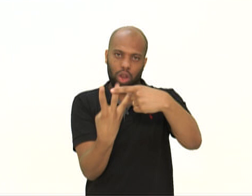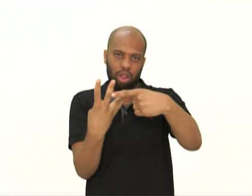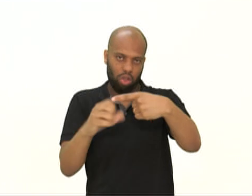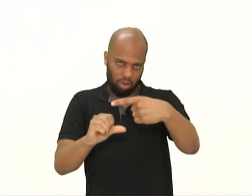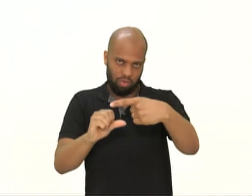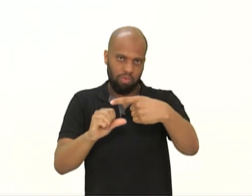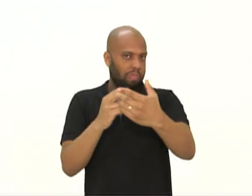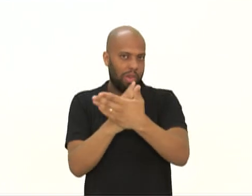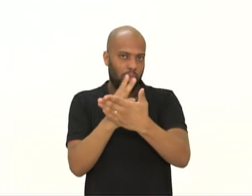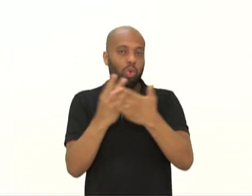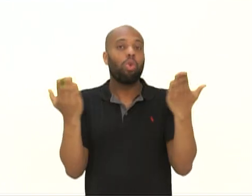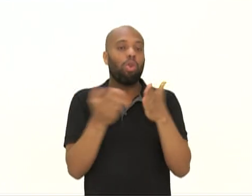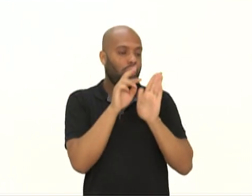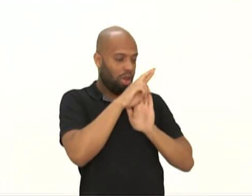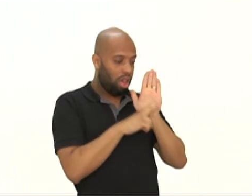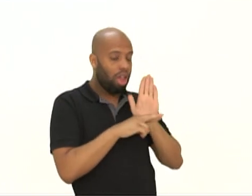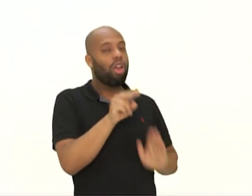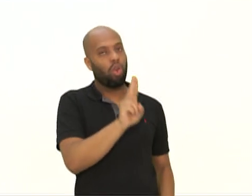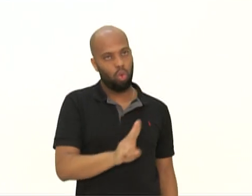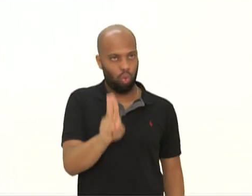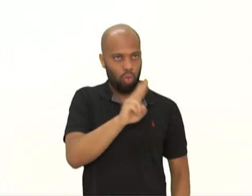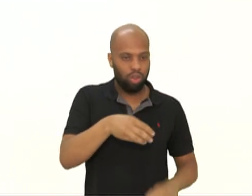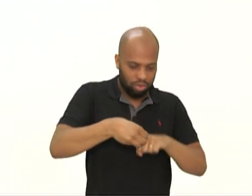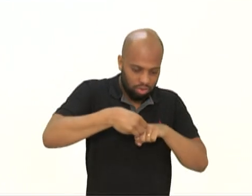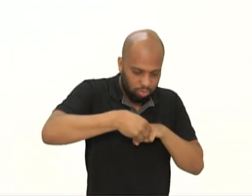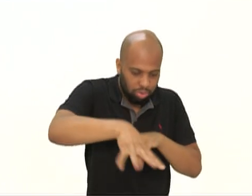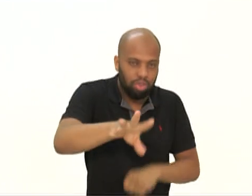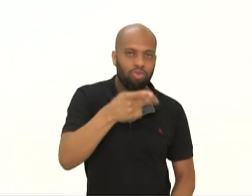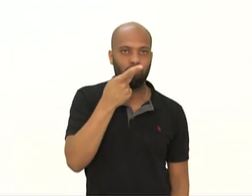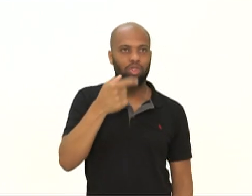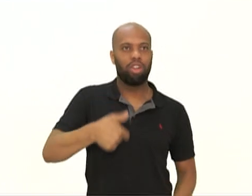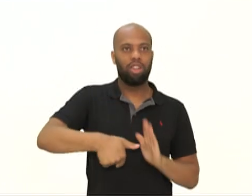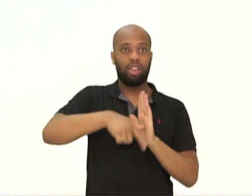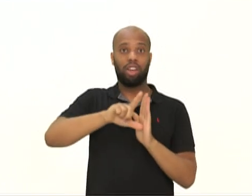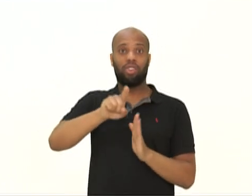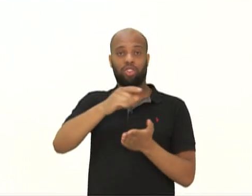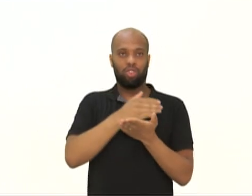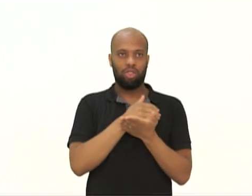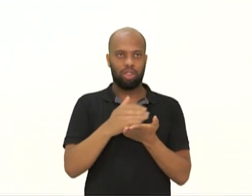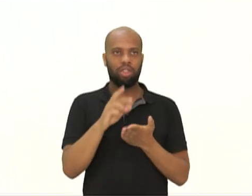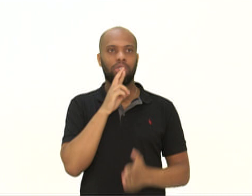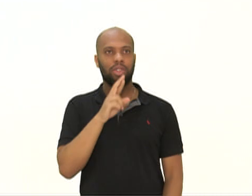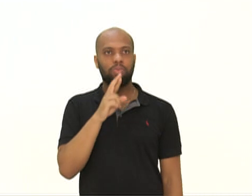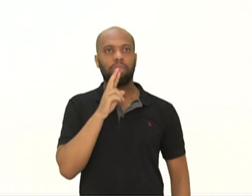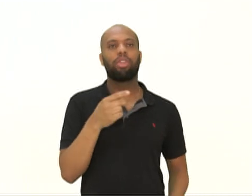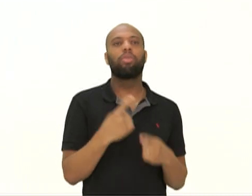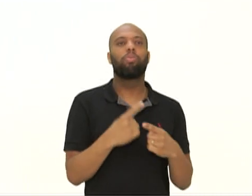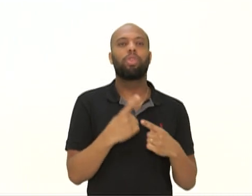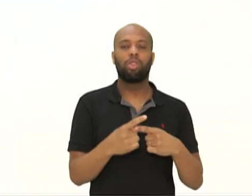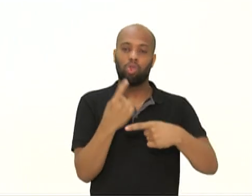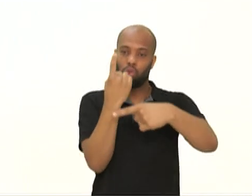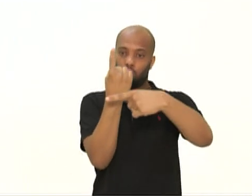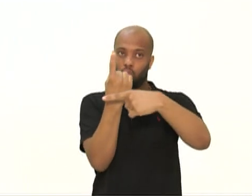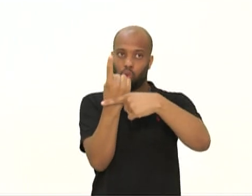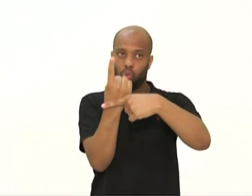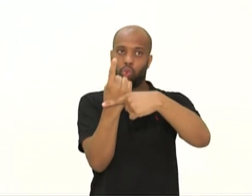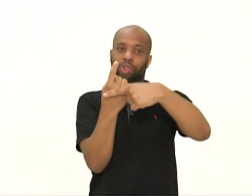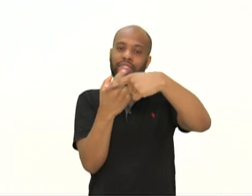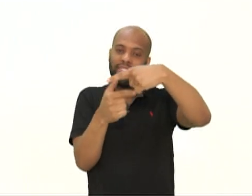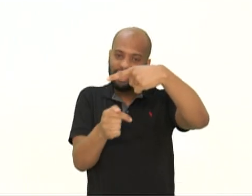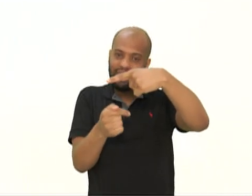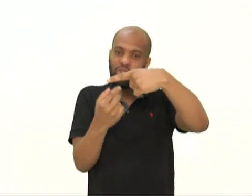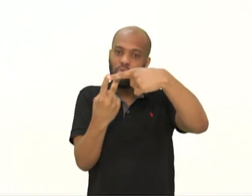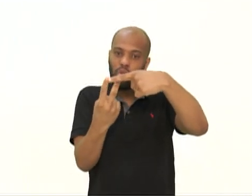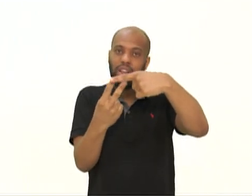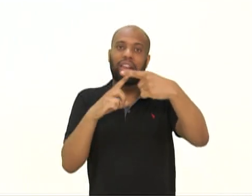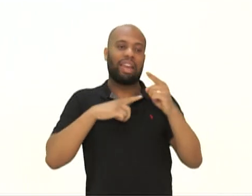menos 2. Lembrando, né, gente, que o 7 elevado a menos 2 é o próprio 1,49 avos.